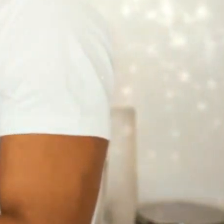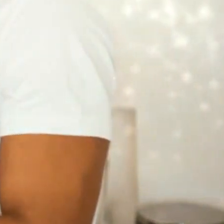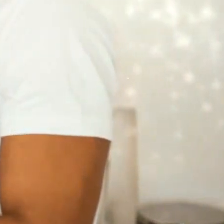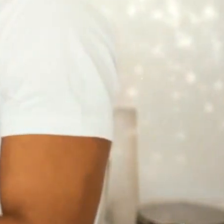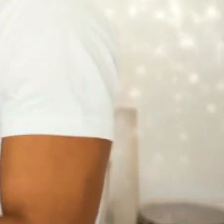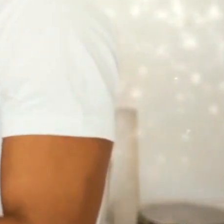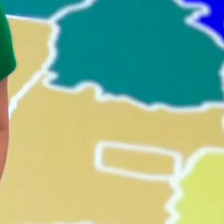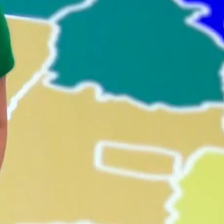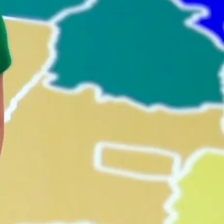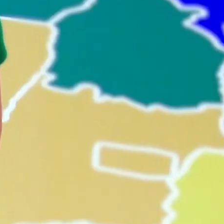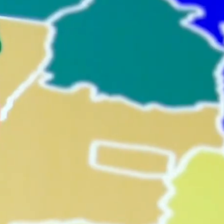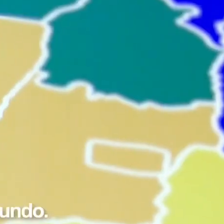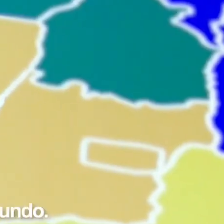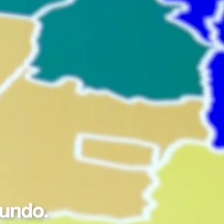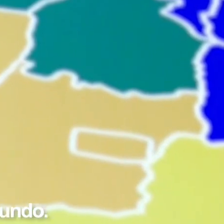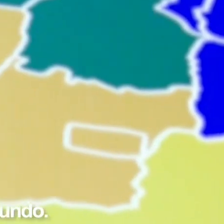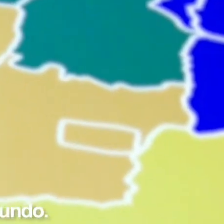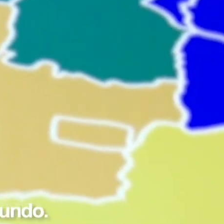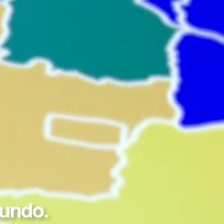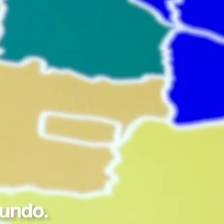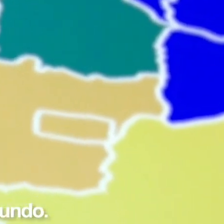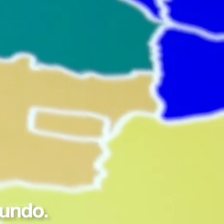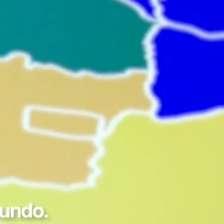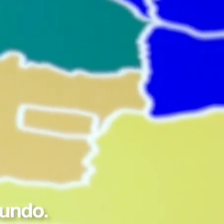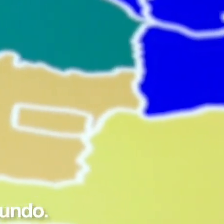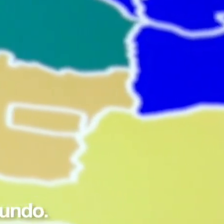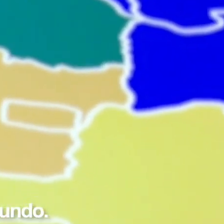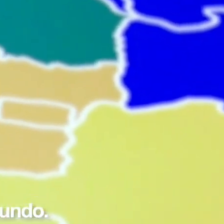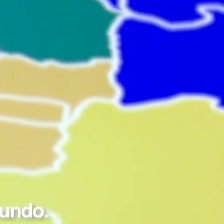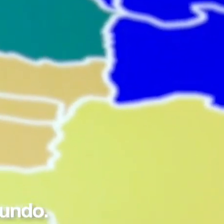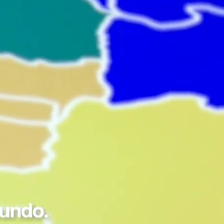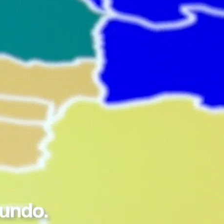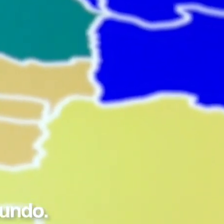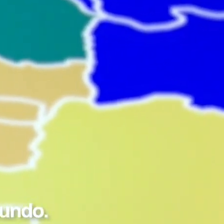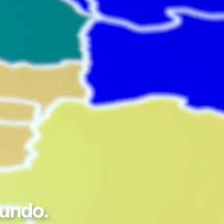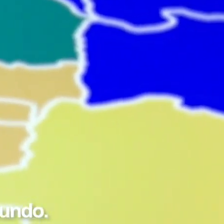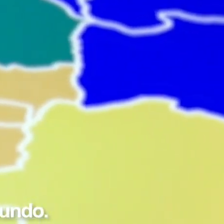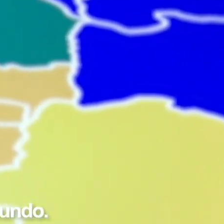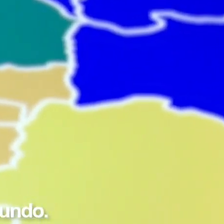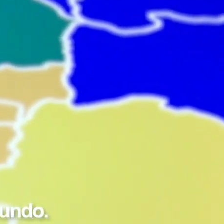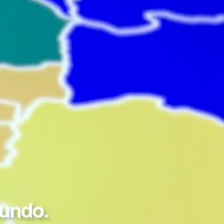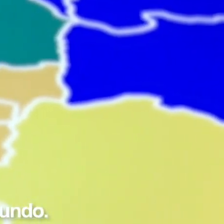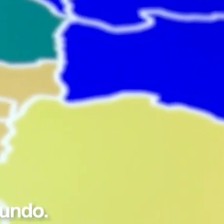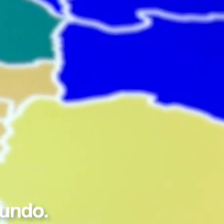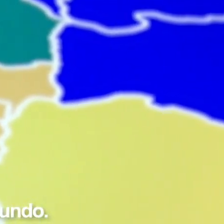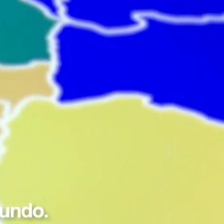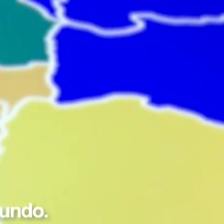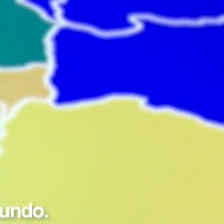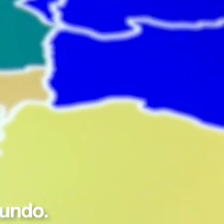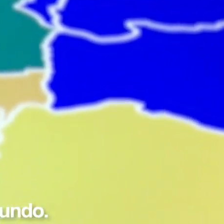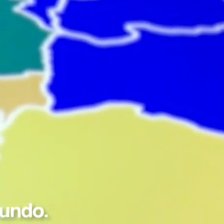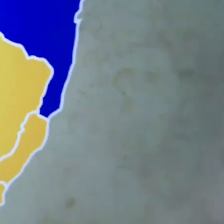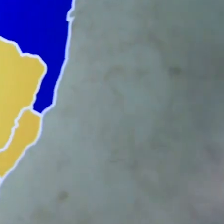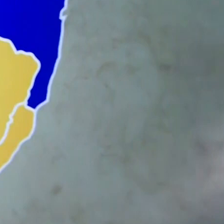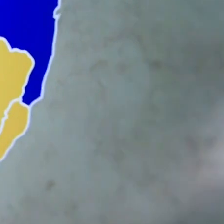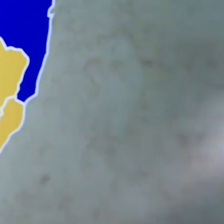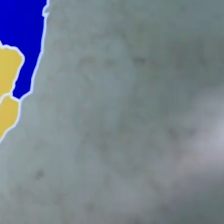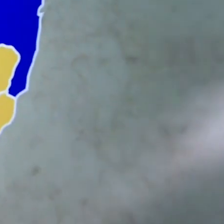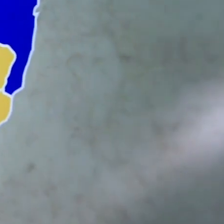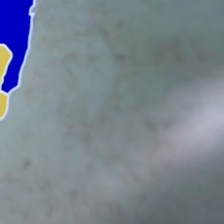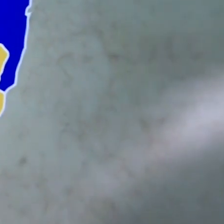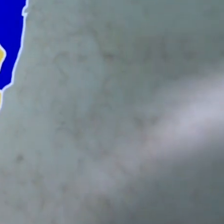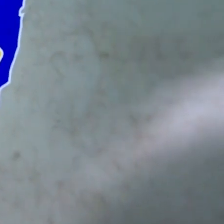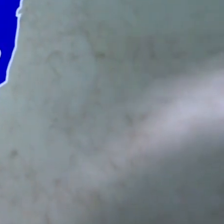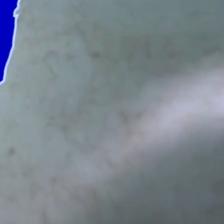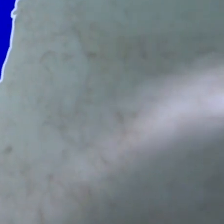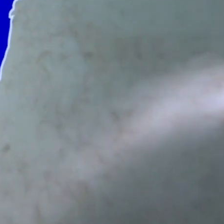Brasil e o mundo. Plano Safra, uma só agricultura alimentando o Brasil e o mundo.